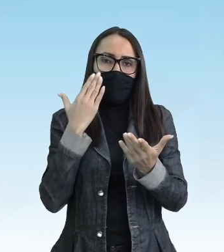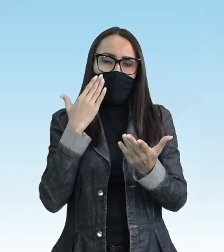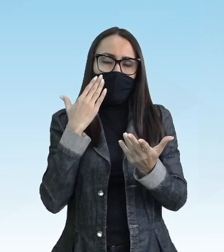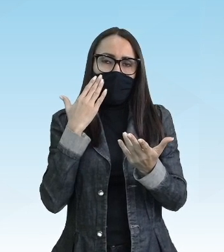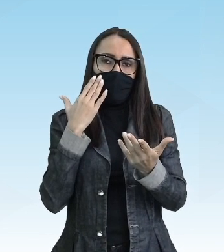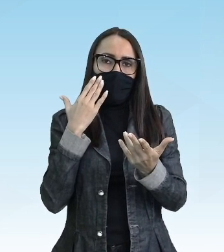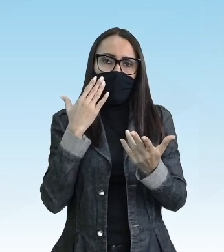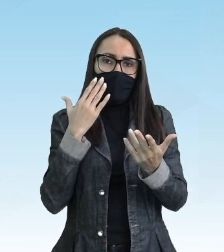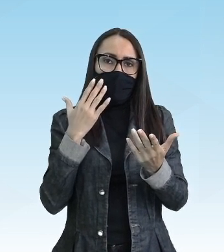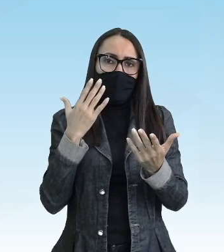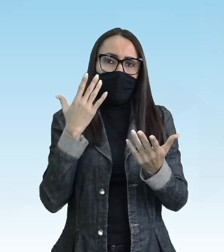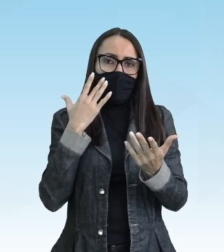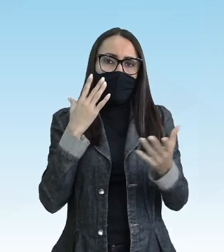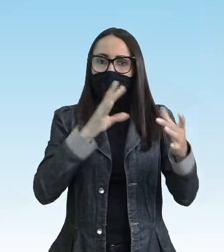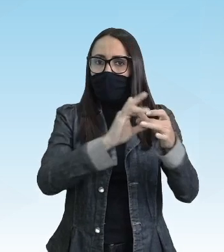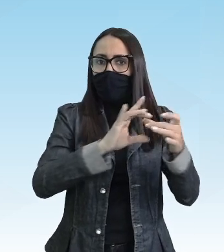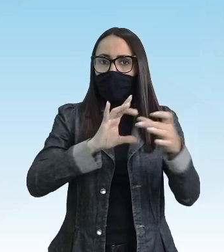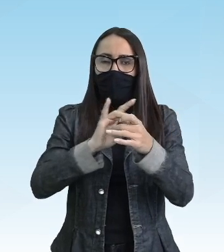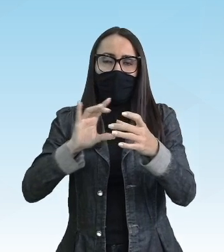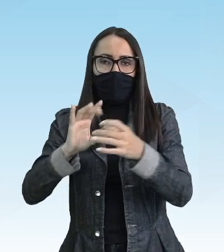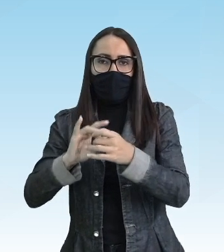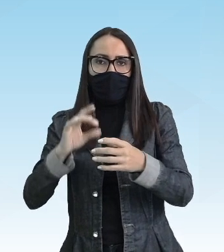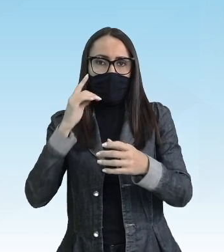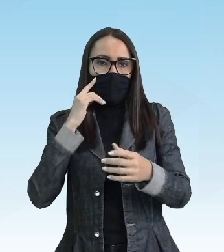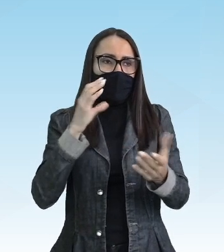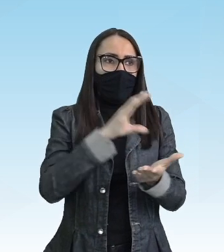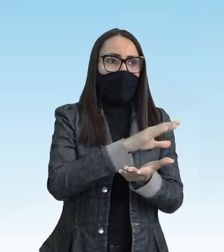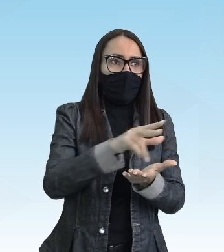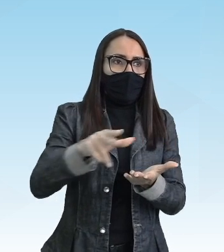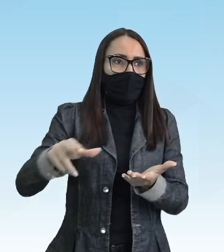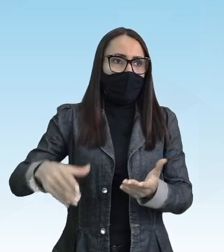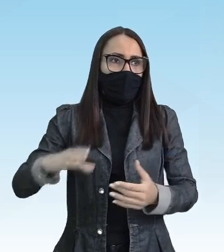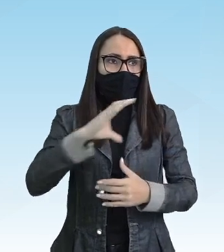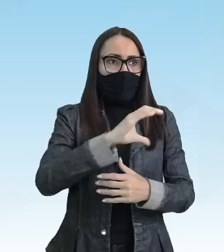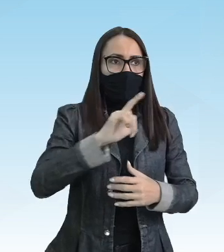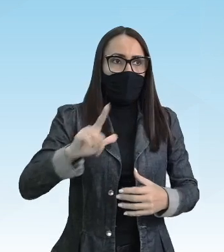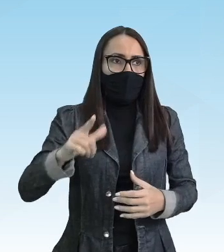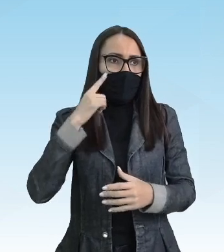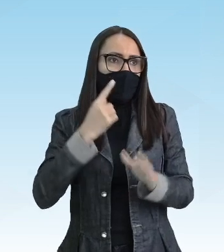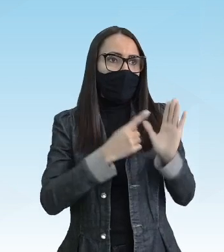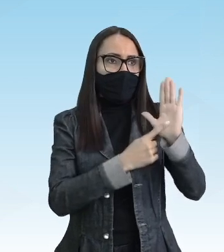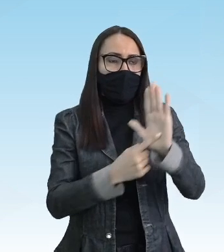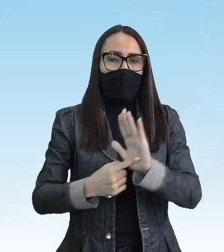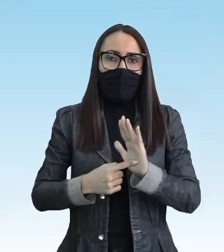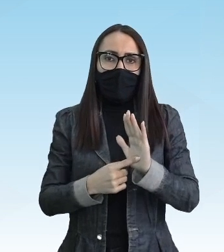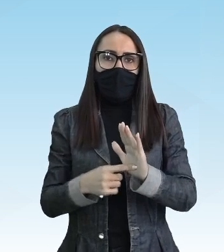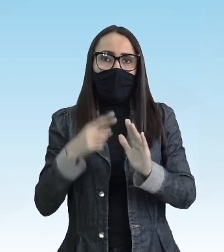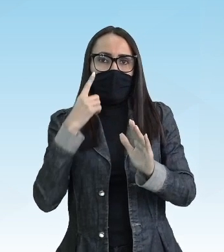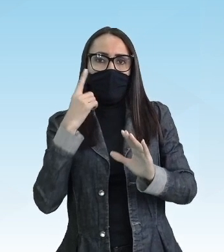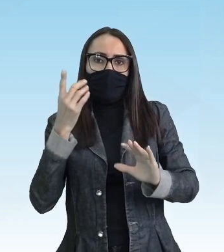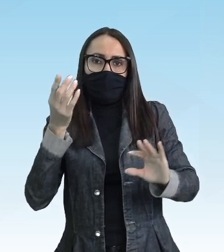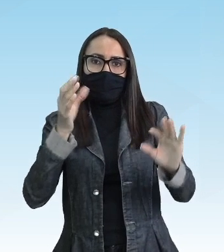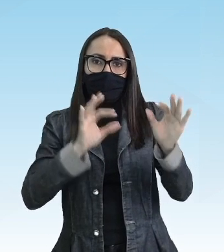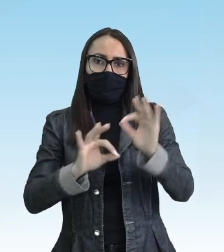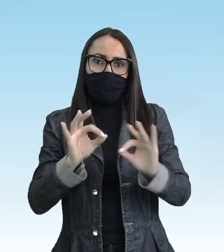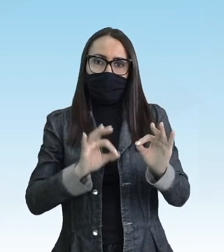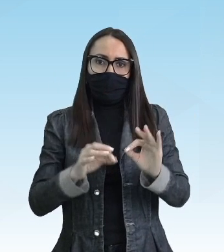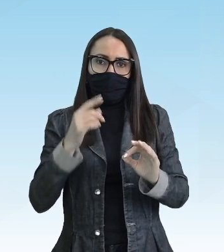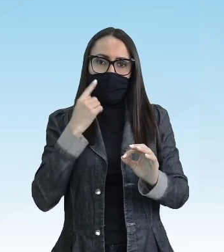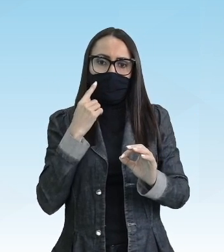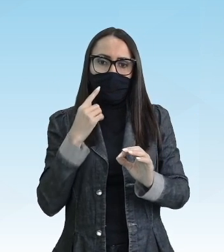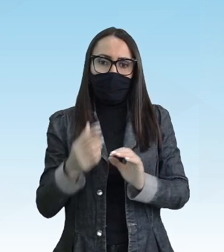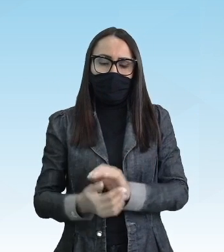que não se encaixam nas demais classificações, não apresentando um formato muito